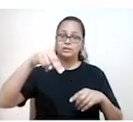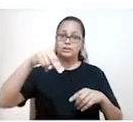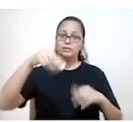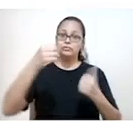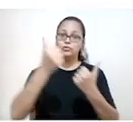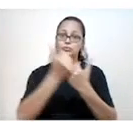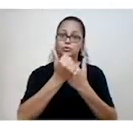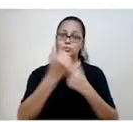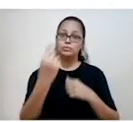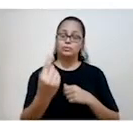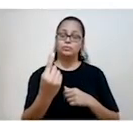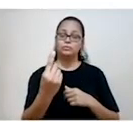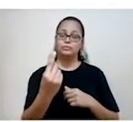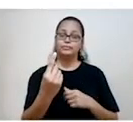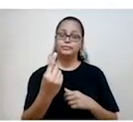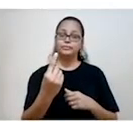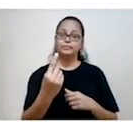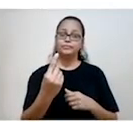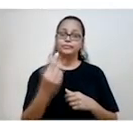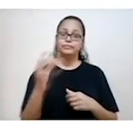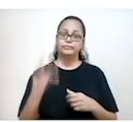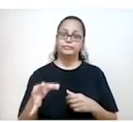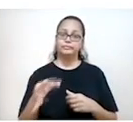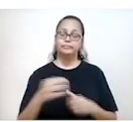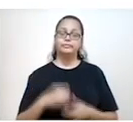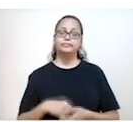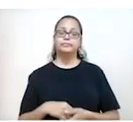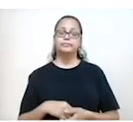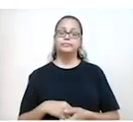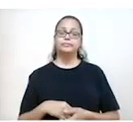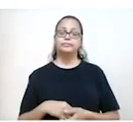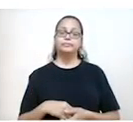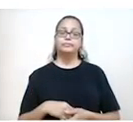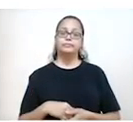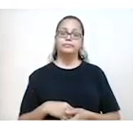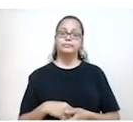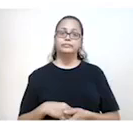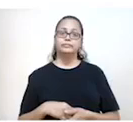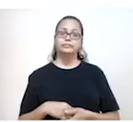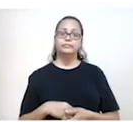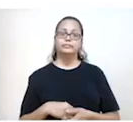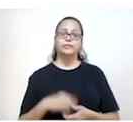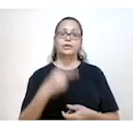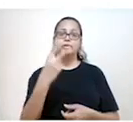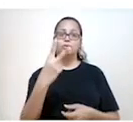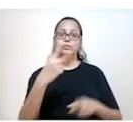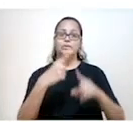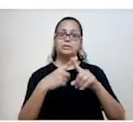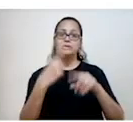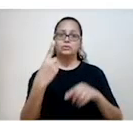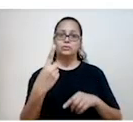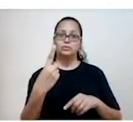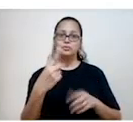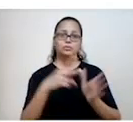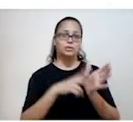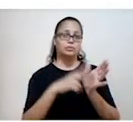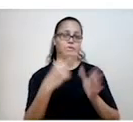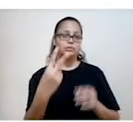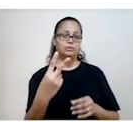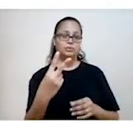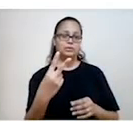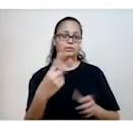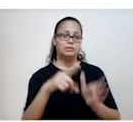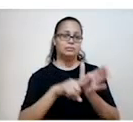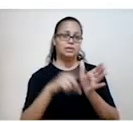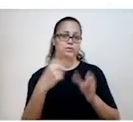vou colocar 1, certo? Vou colocar 1. Então aqui, ó, 2 vezes 1 dá 2,